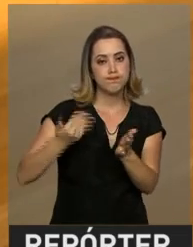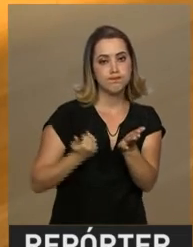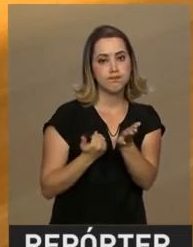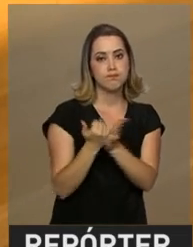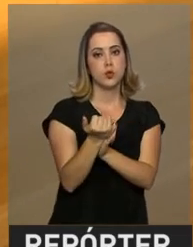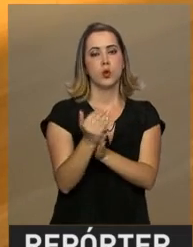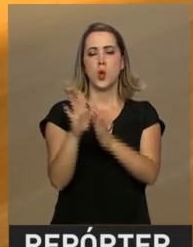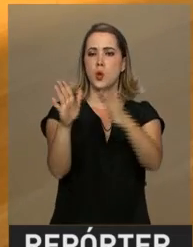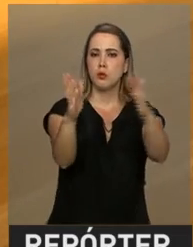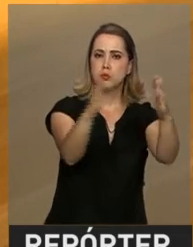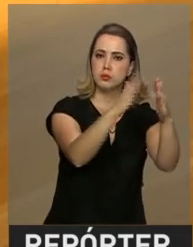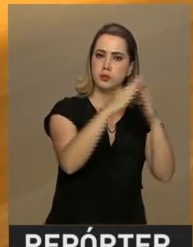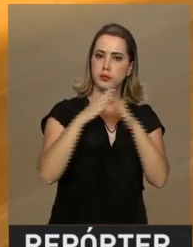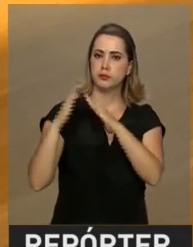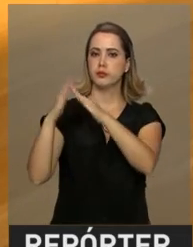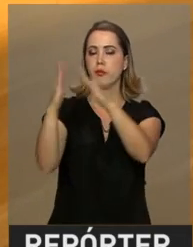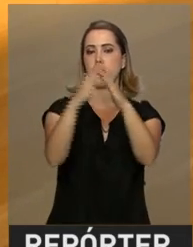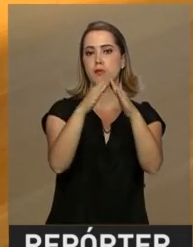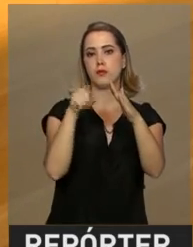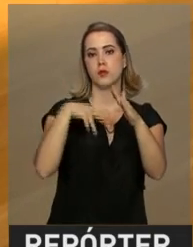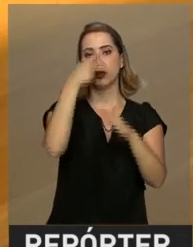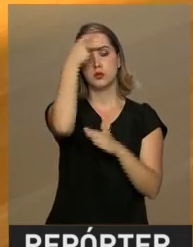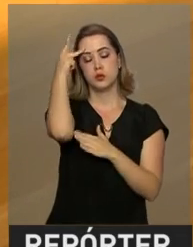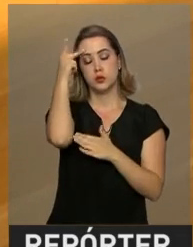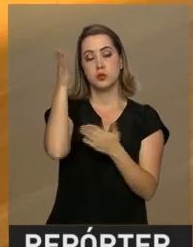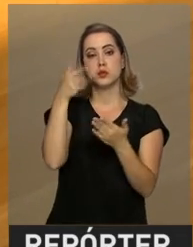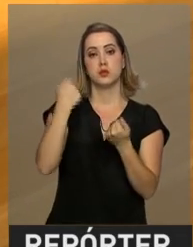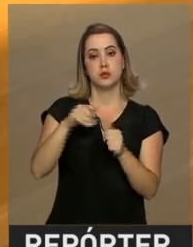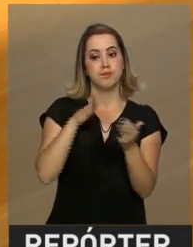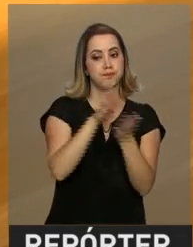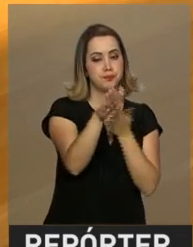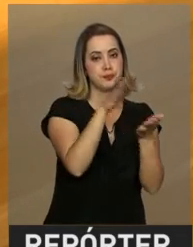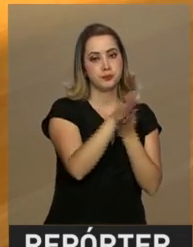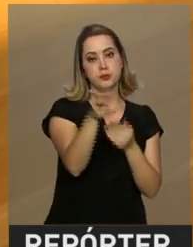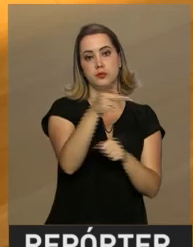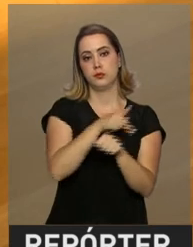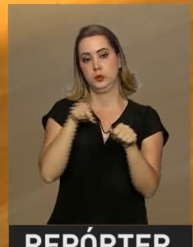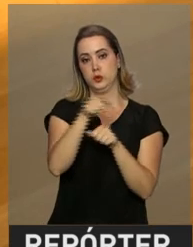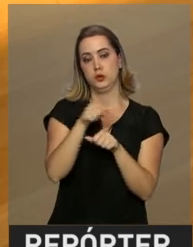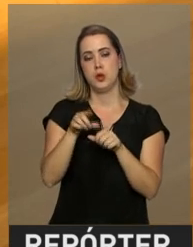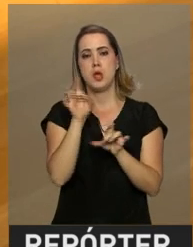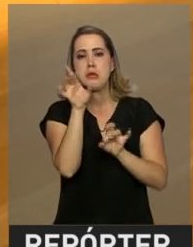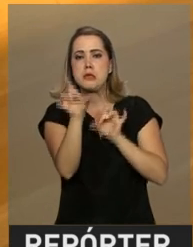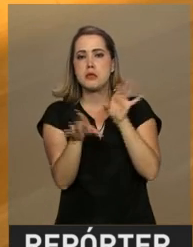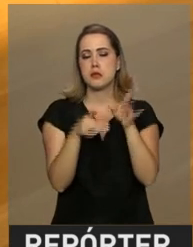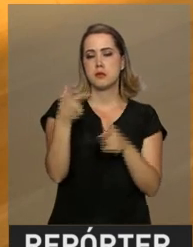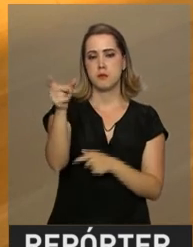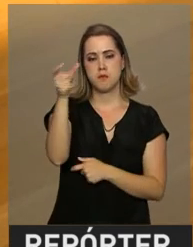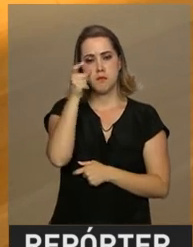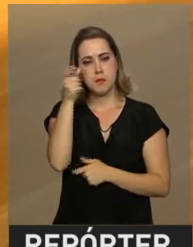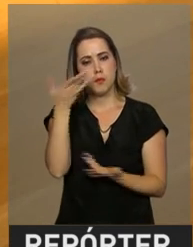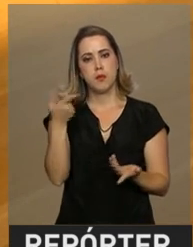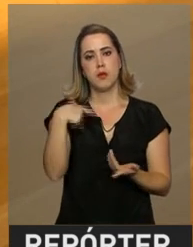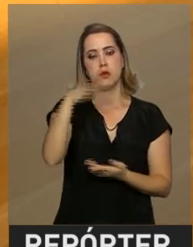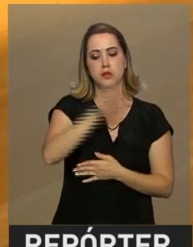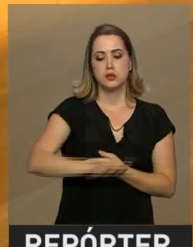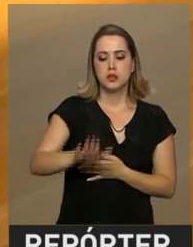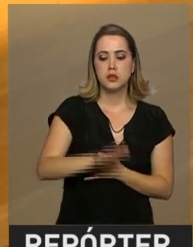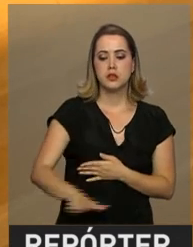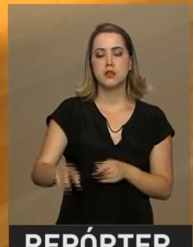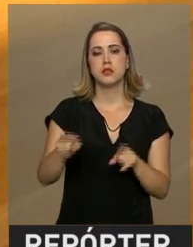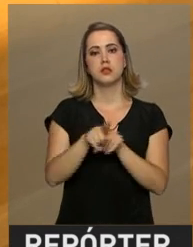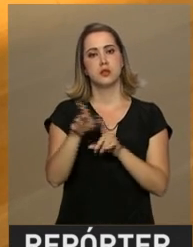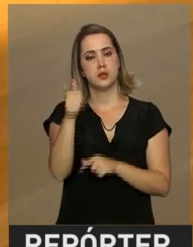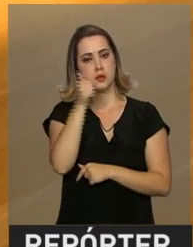reacentamento refugiados de nossa região com especial atenção para mulheres e crianças em